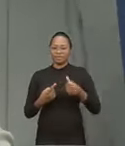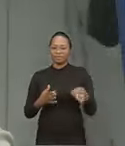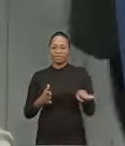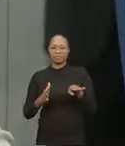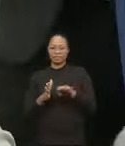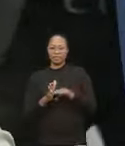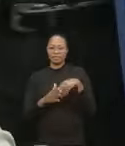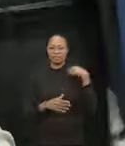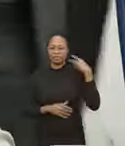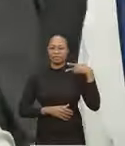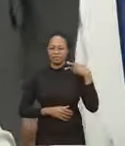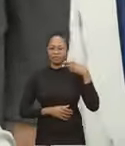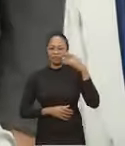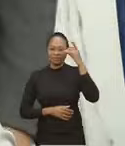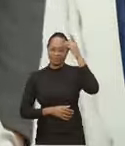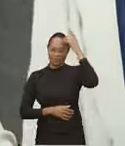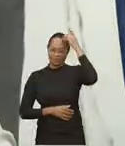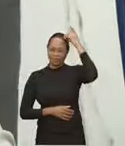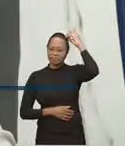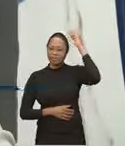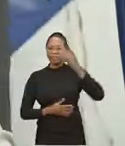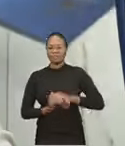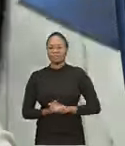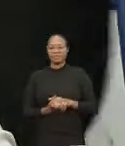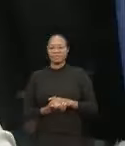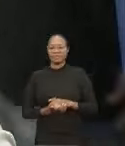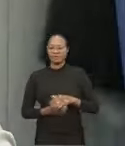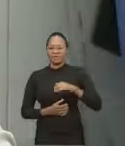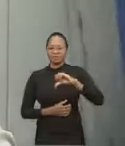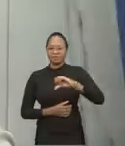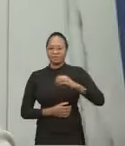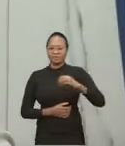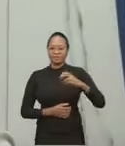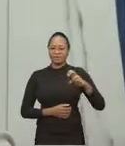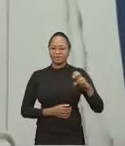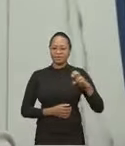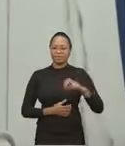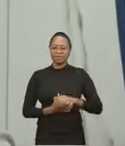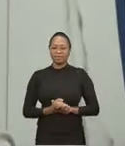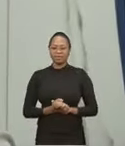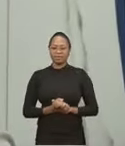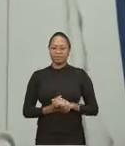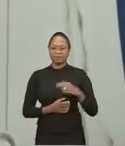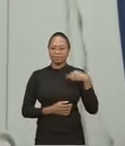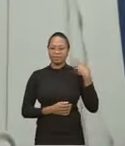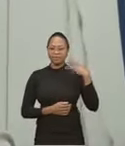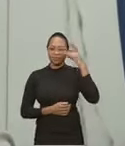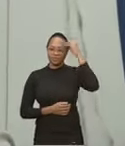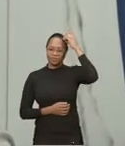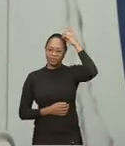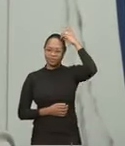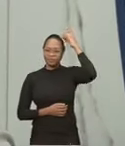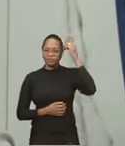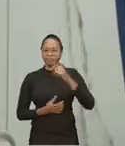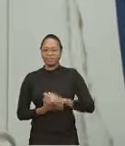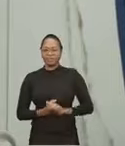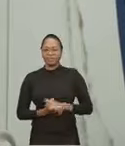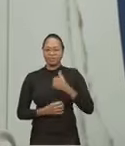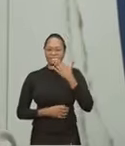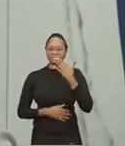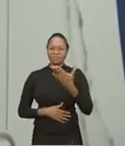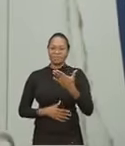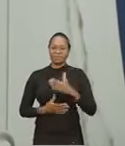nosso querido vereador Dedéu. Indicação de número 905/2023, de autoria do vereador Dedéu Reis, republicano,